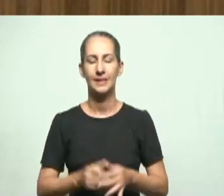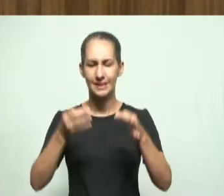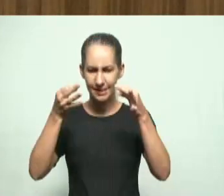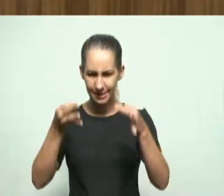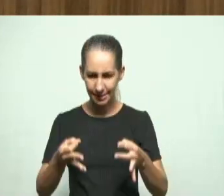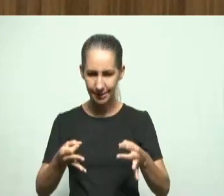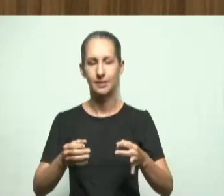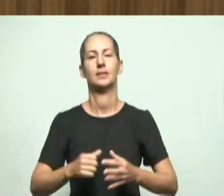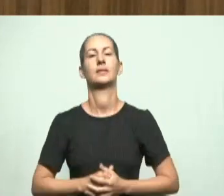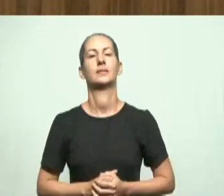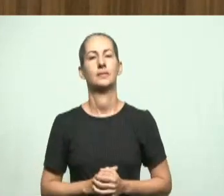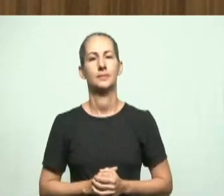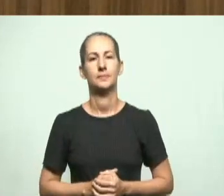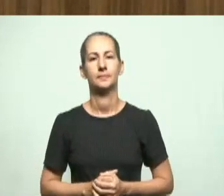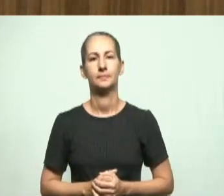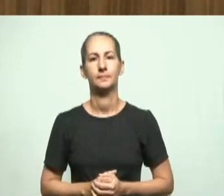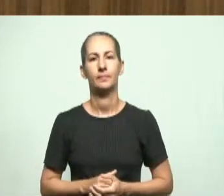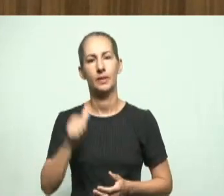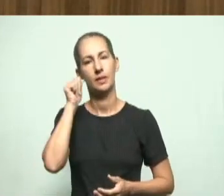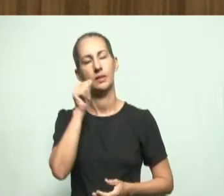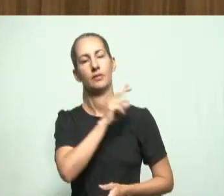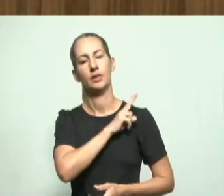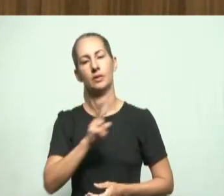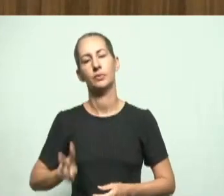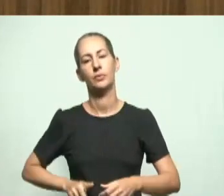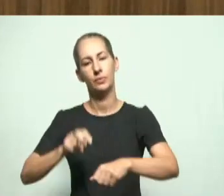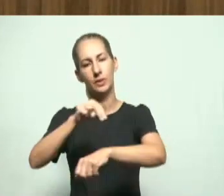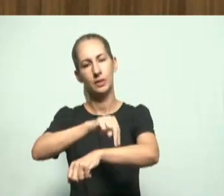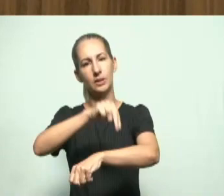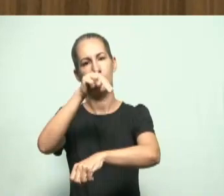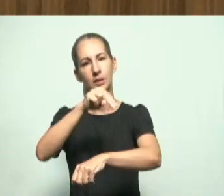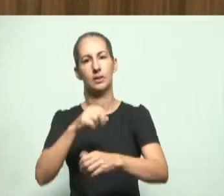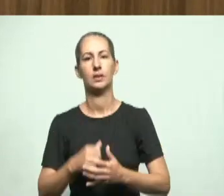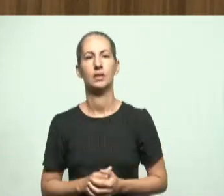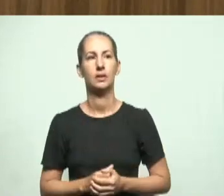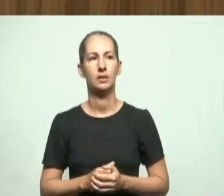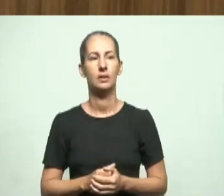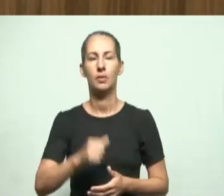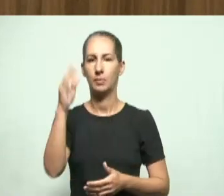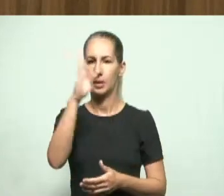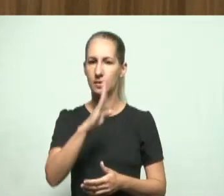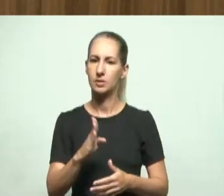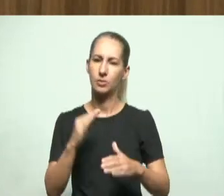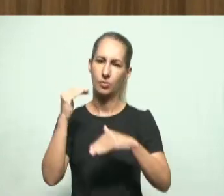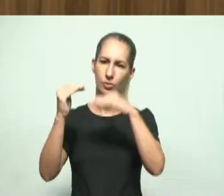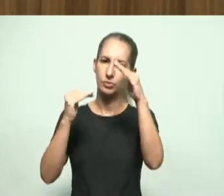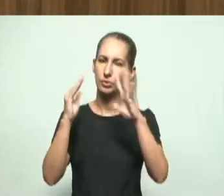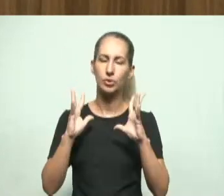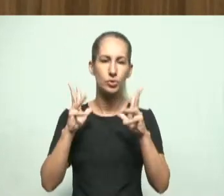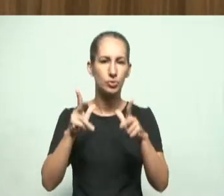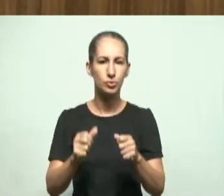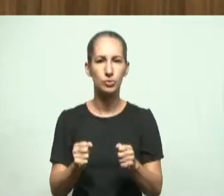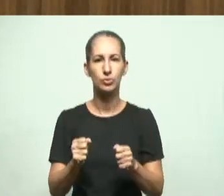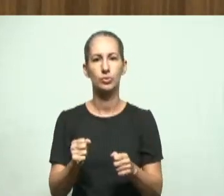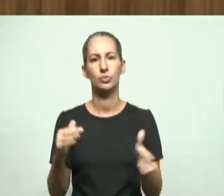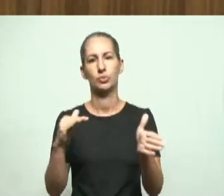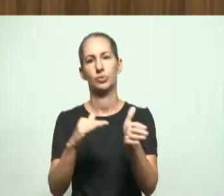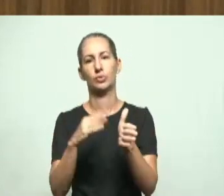certas e diretas da vereadora Nina, onde hoje o Brasil se constrange em tudo que aconteceu no último